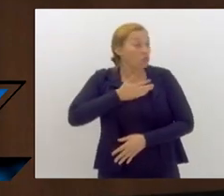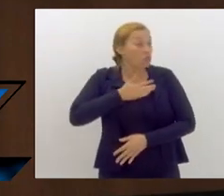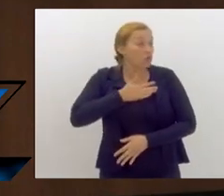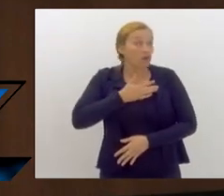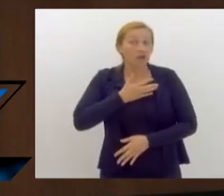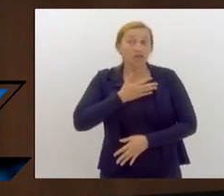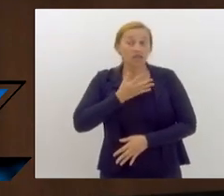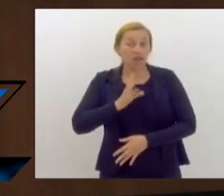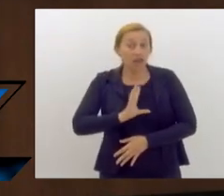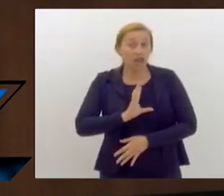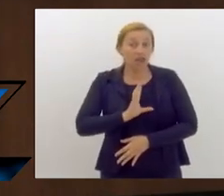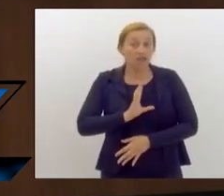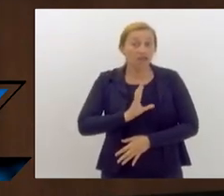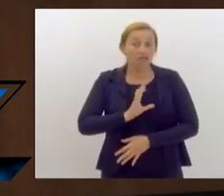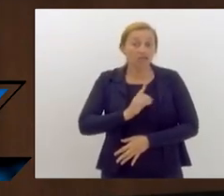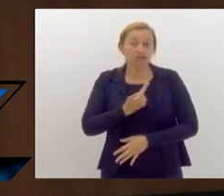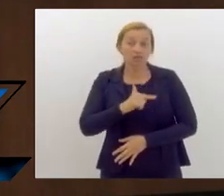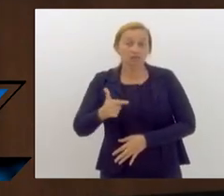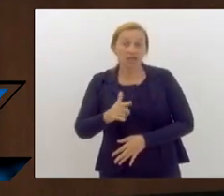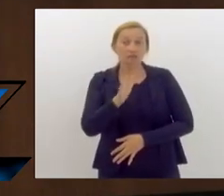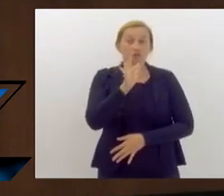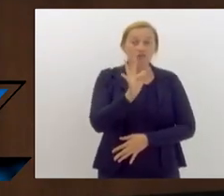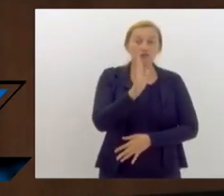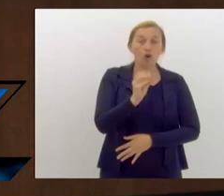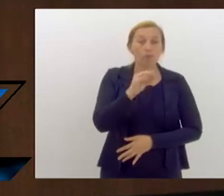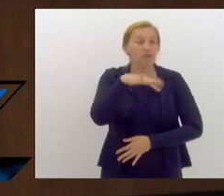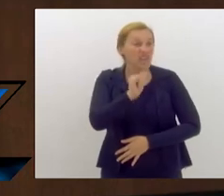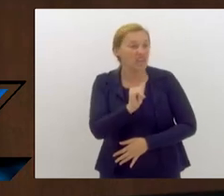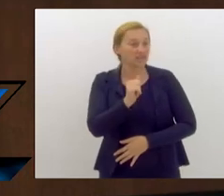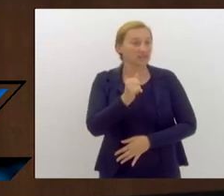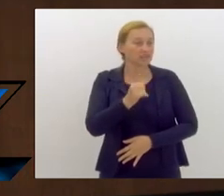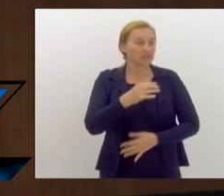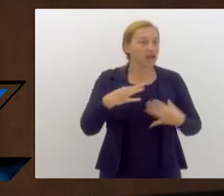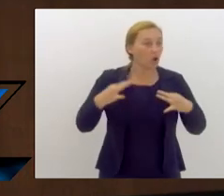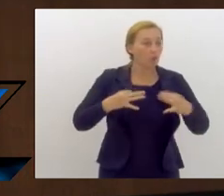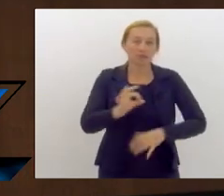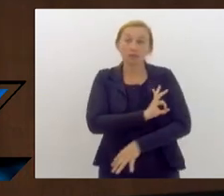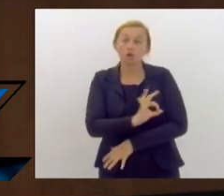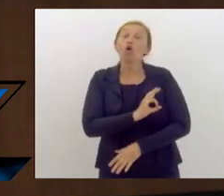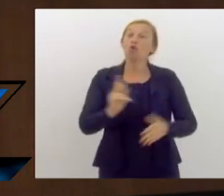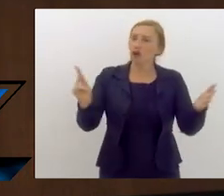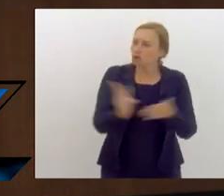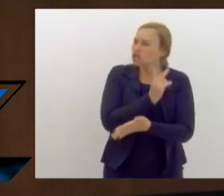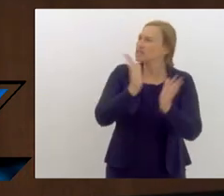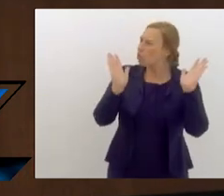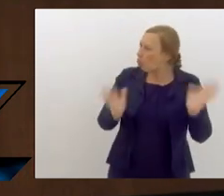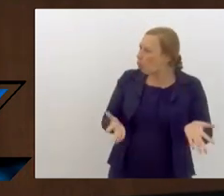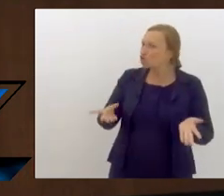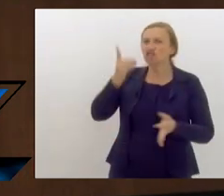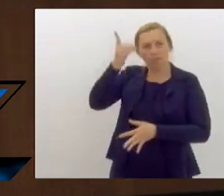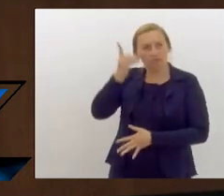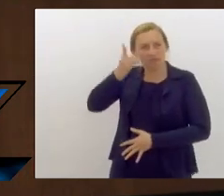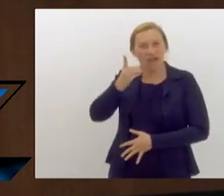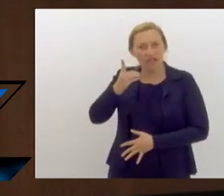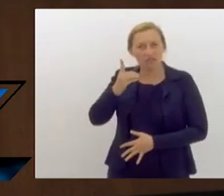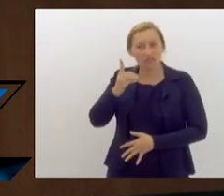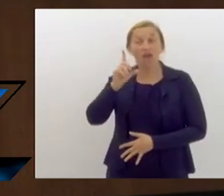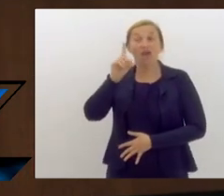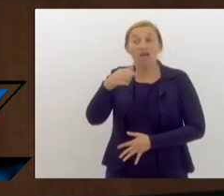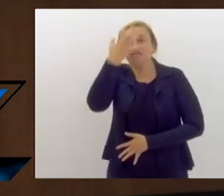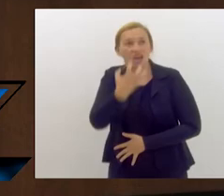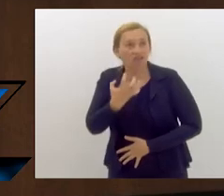eu quero que fique claro para todo e qualquer Deputado aqui nessa casa o que aconteceu hoje nessa tarde é um precedente